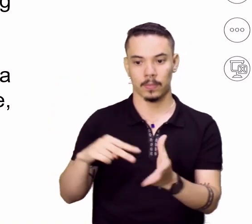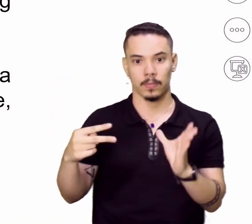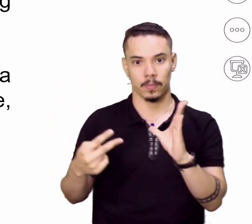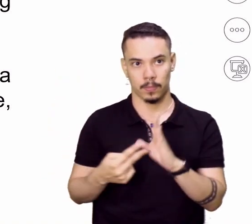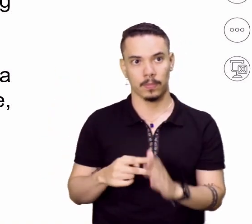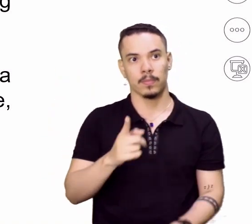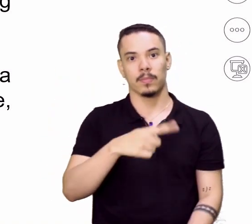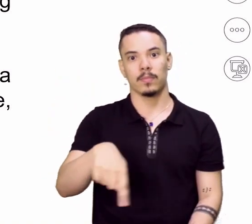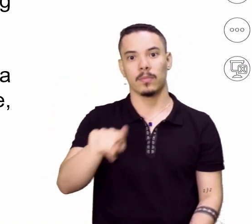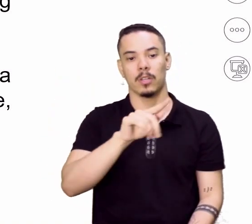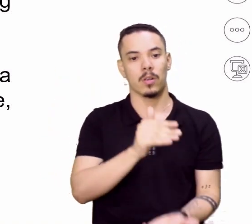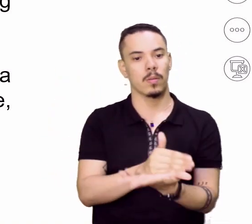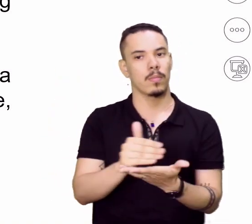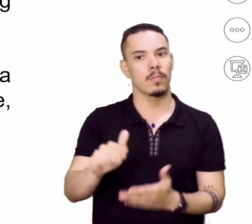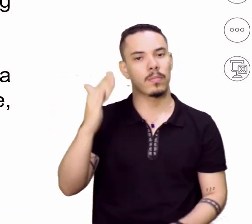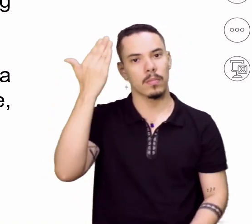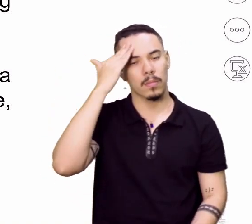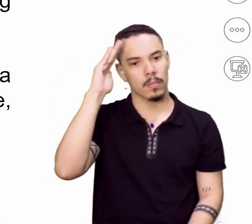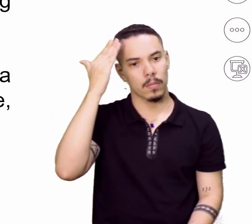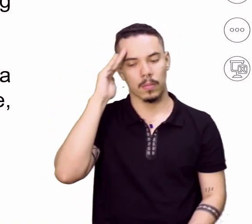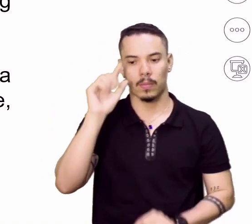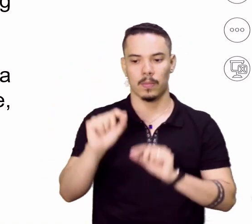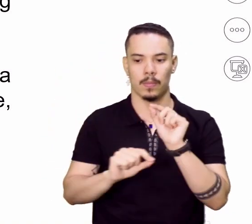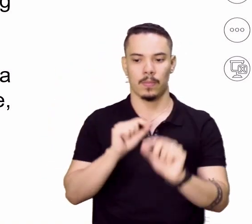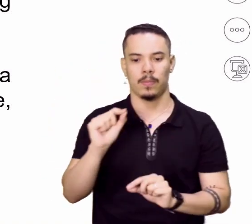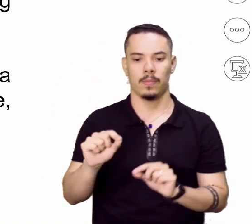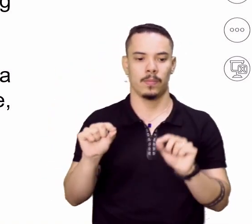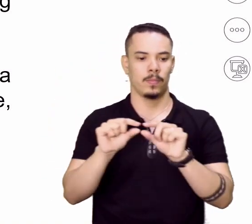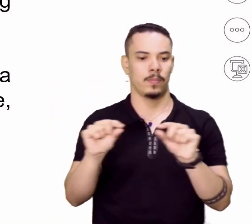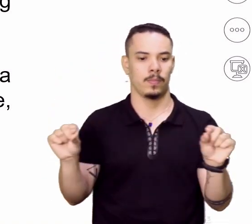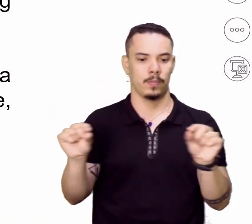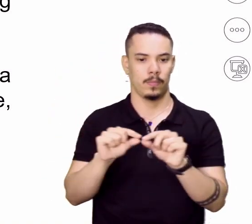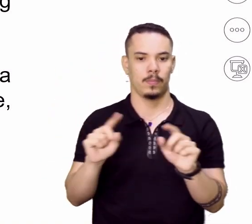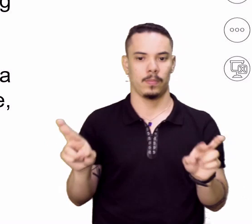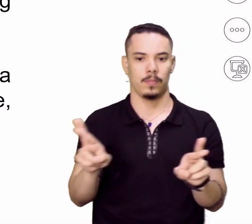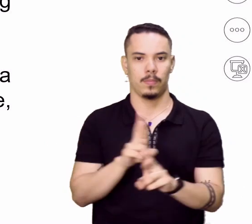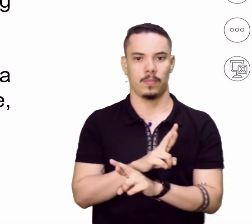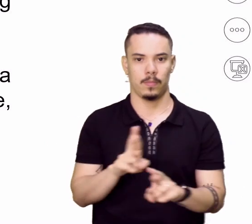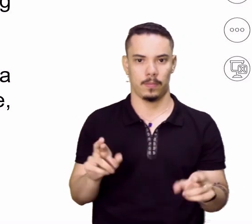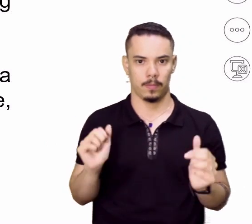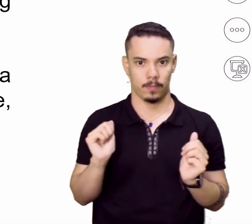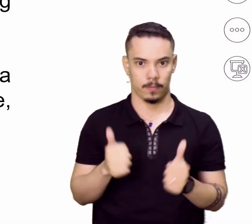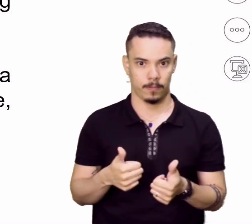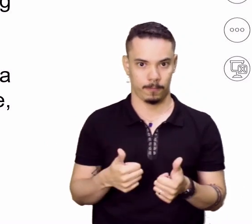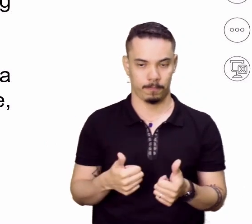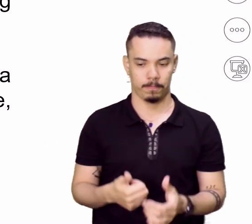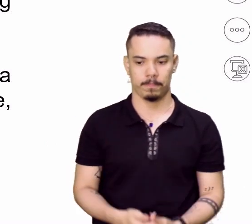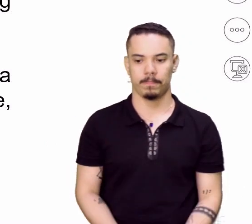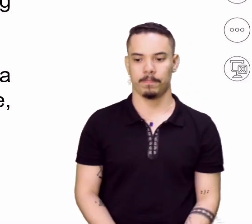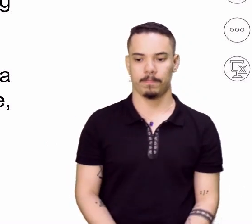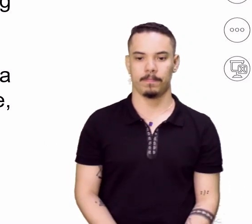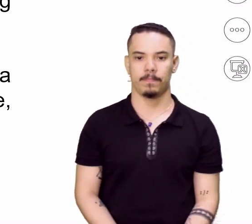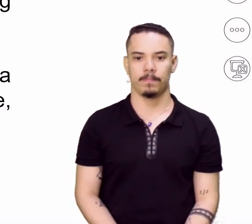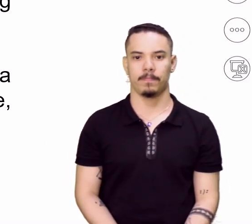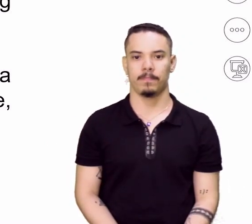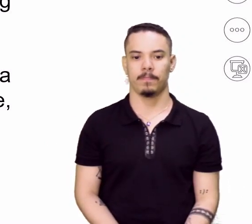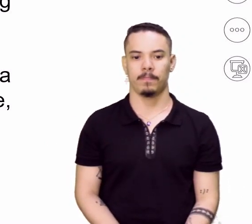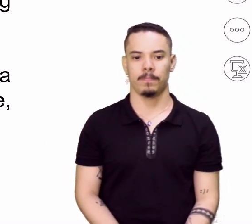para você começar a entender um pouco sobre as nossas relative clauses. Muito bem.